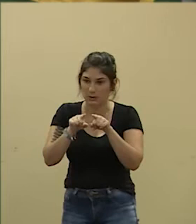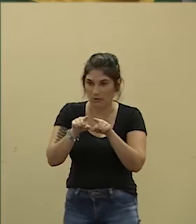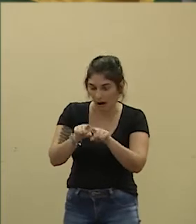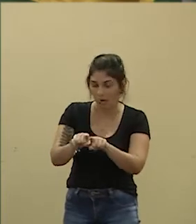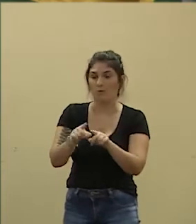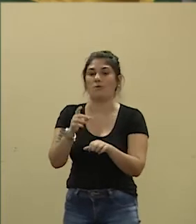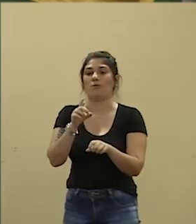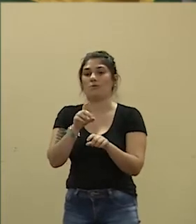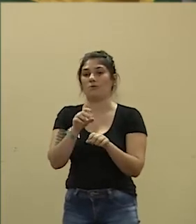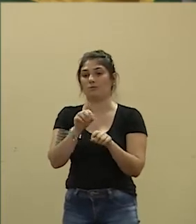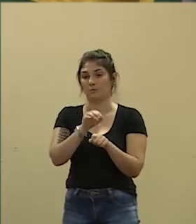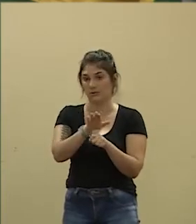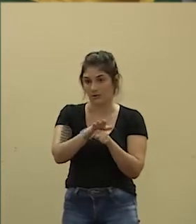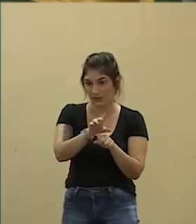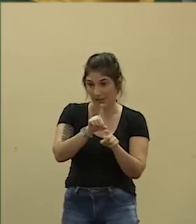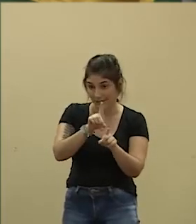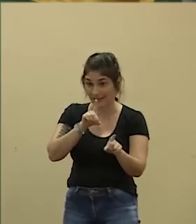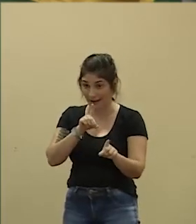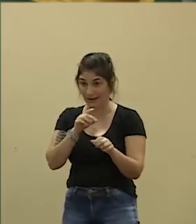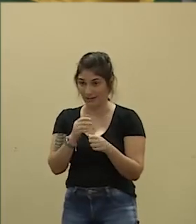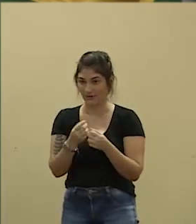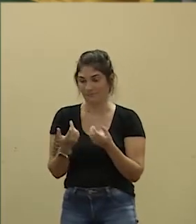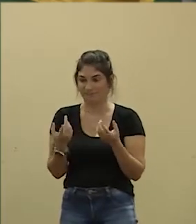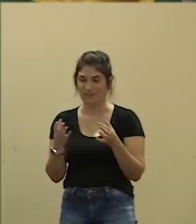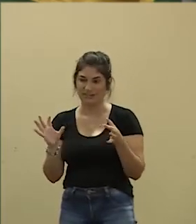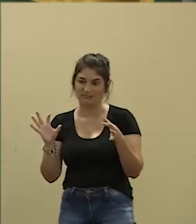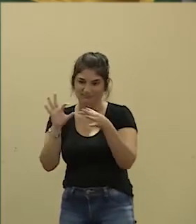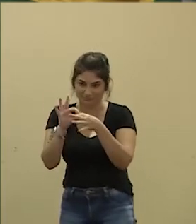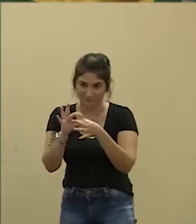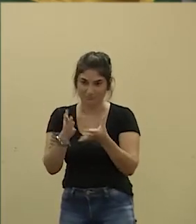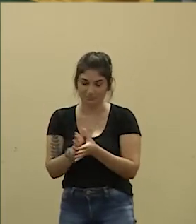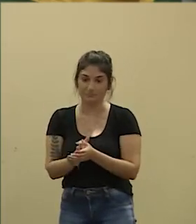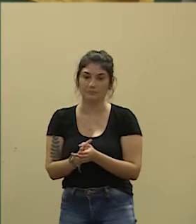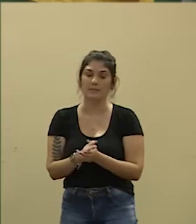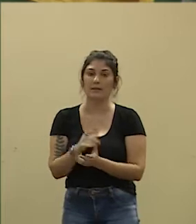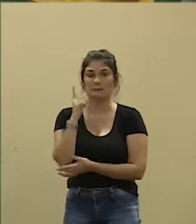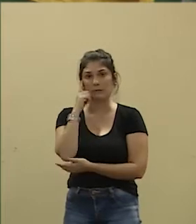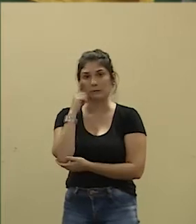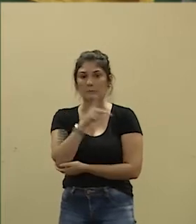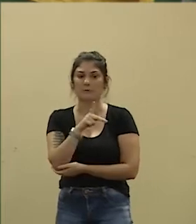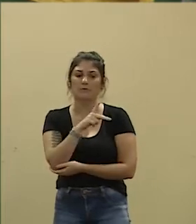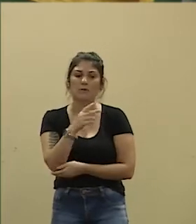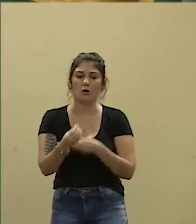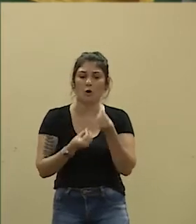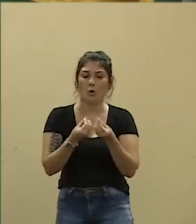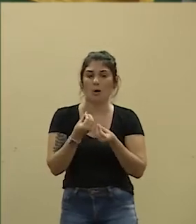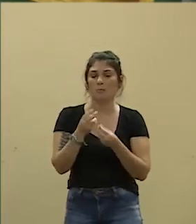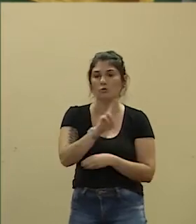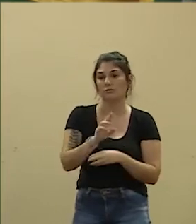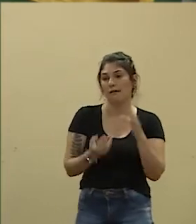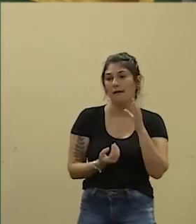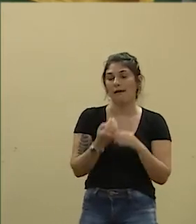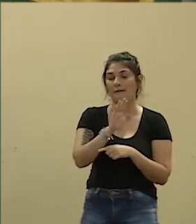visual de como que eu docente né como que você é eu sou um professor gostaria de trabalhar mais um vídeo em sala de aula como é que eu posso